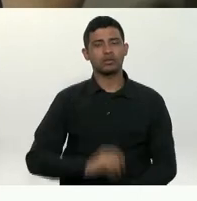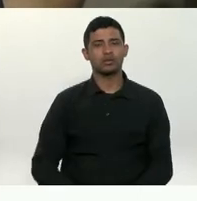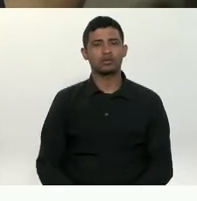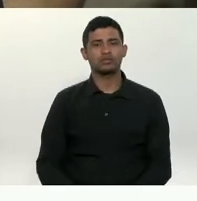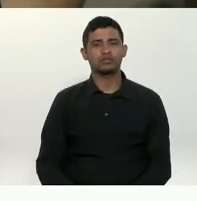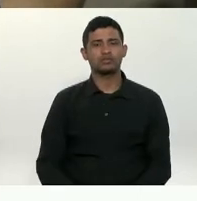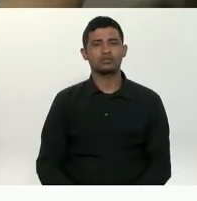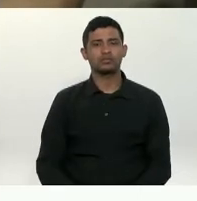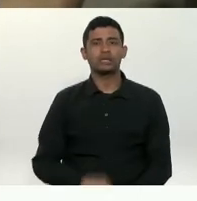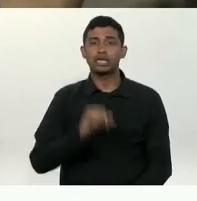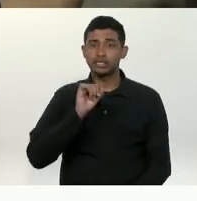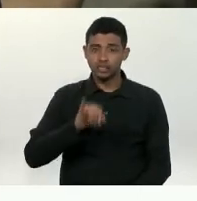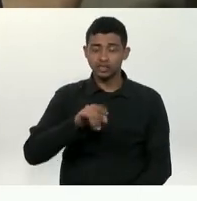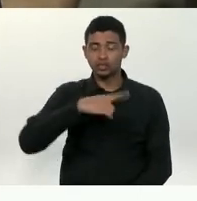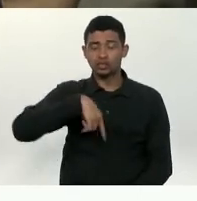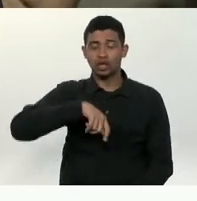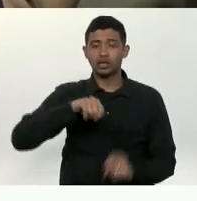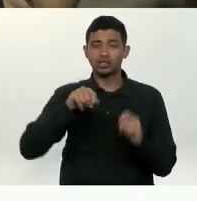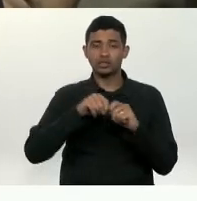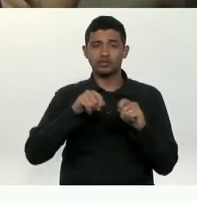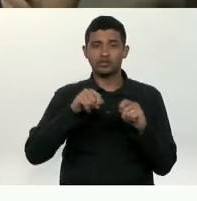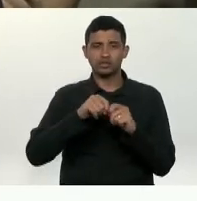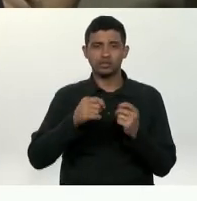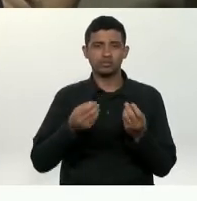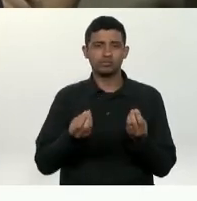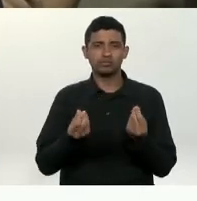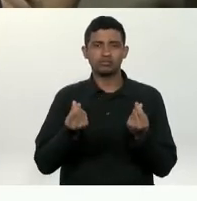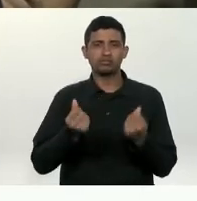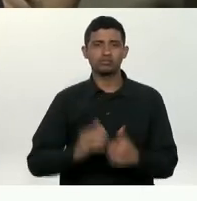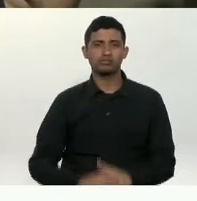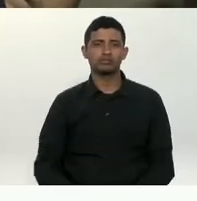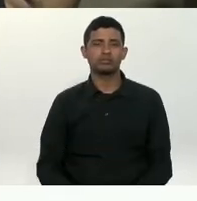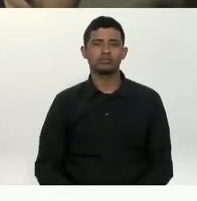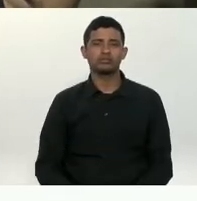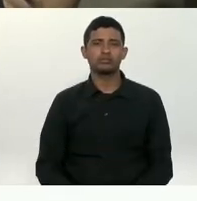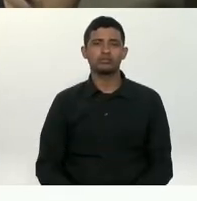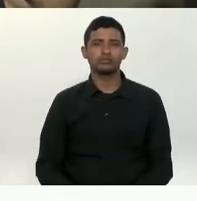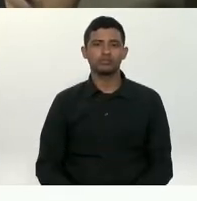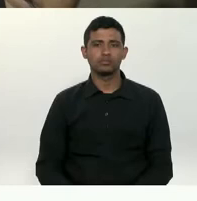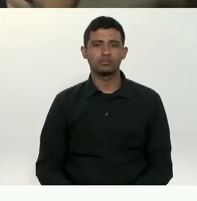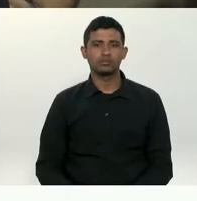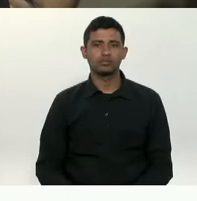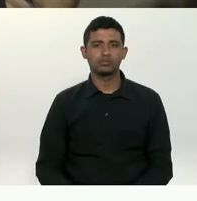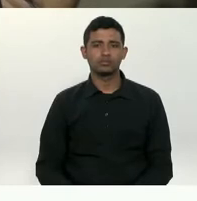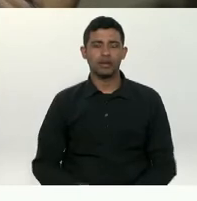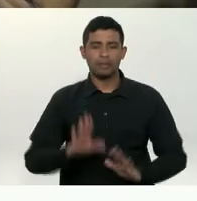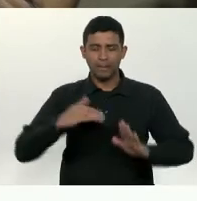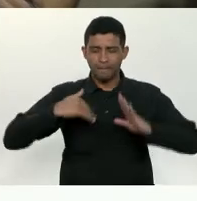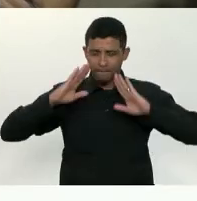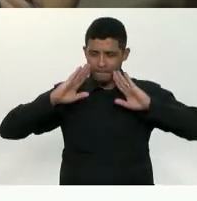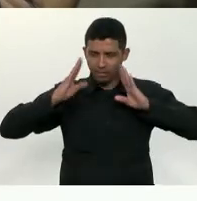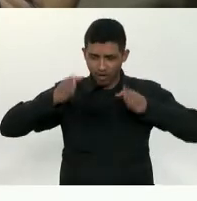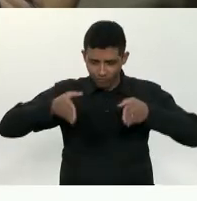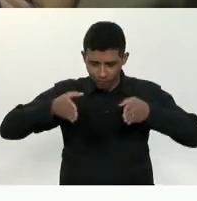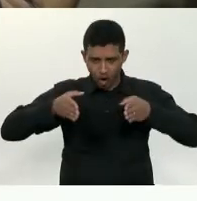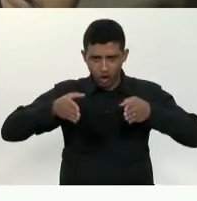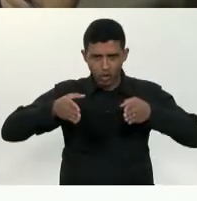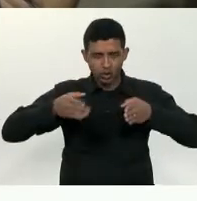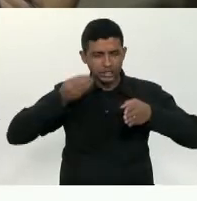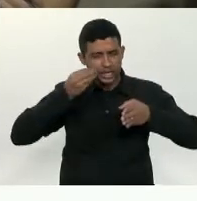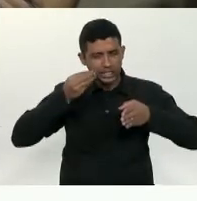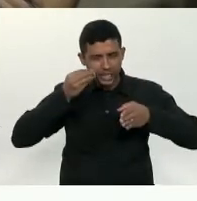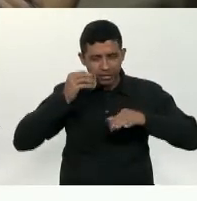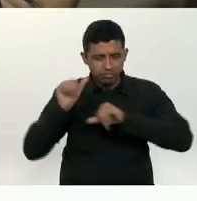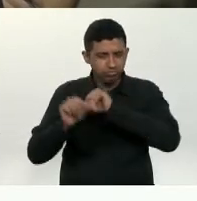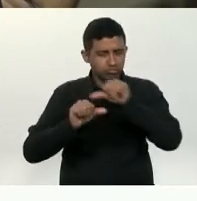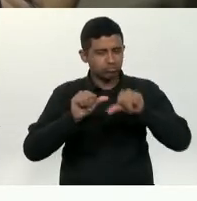se nós fizermos isso de maneira não daquela que está no regime de recuperação fiscal, mas de maneira,